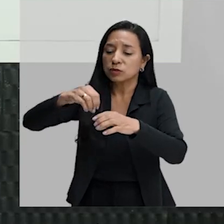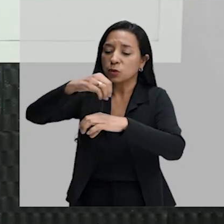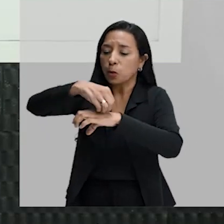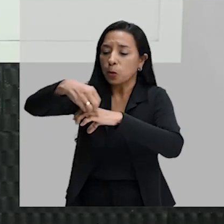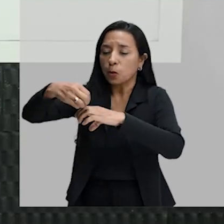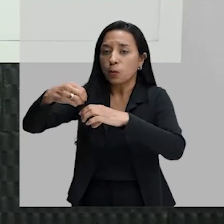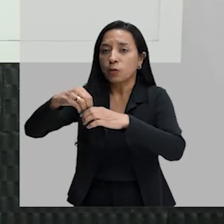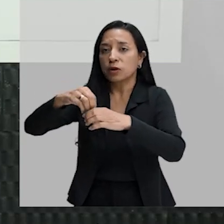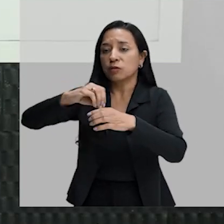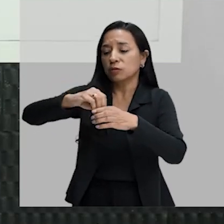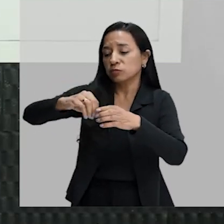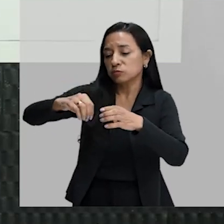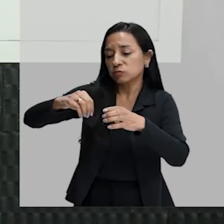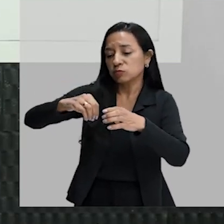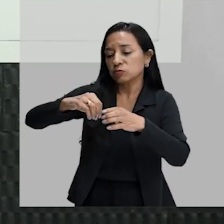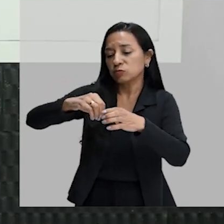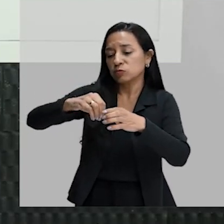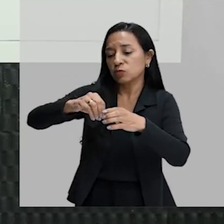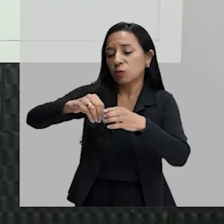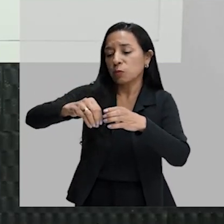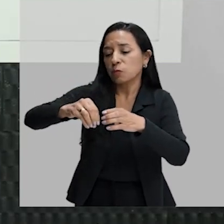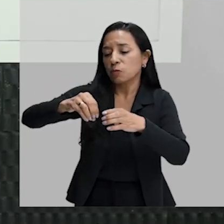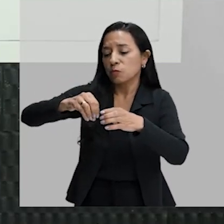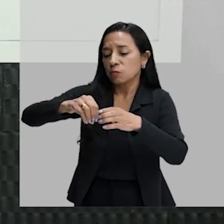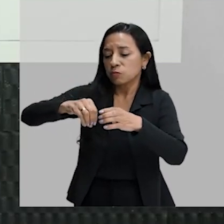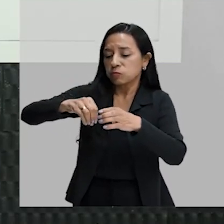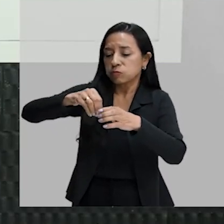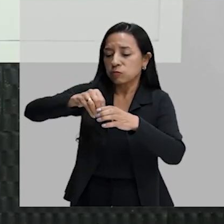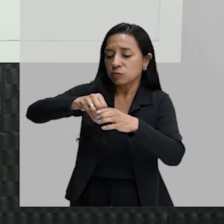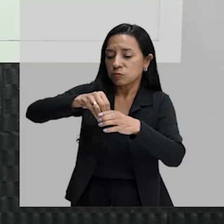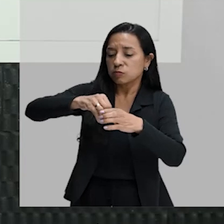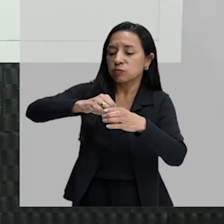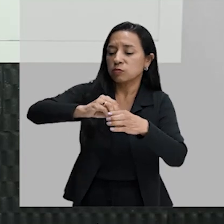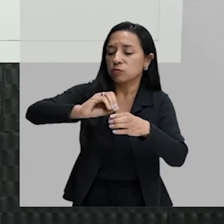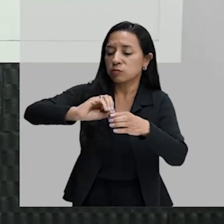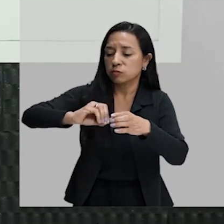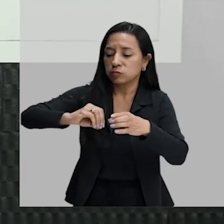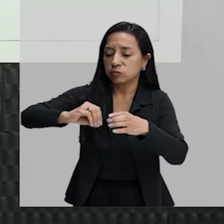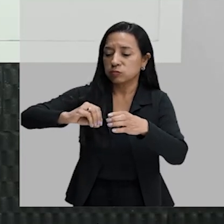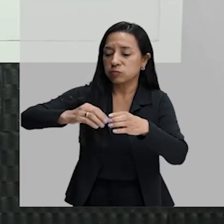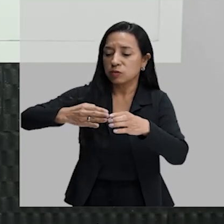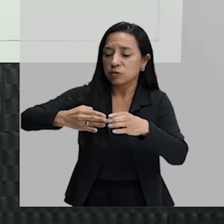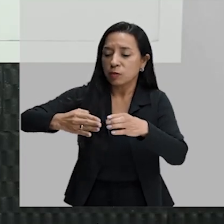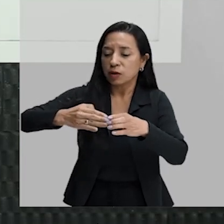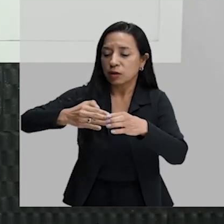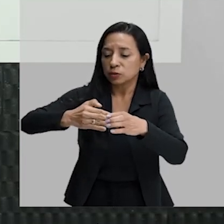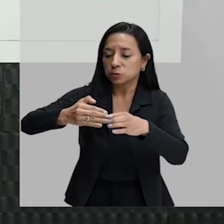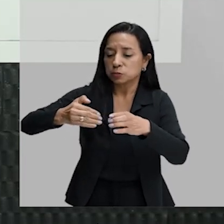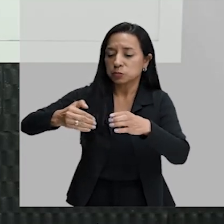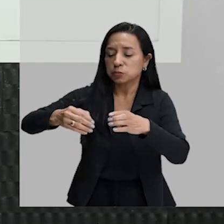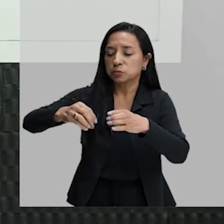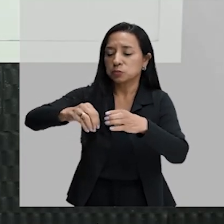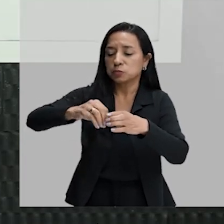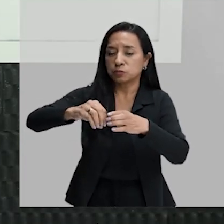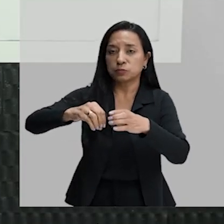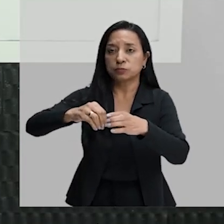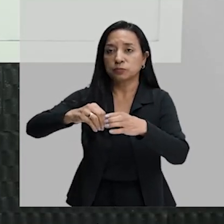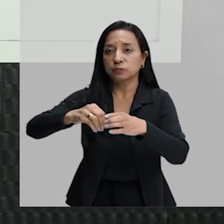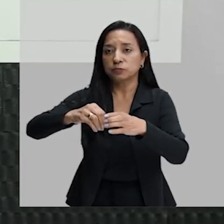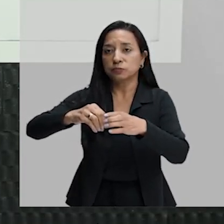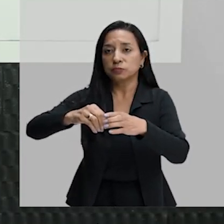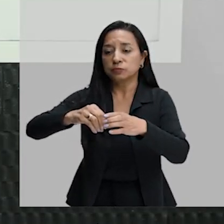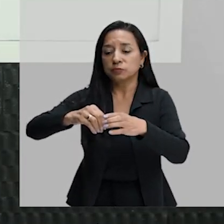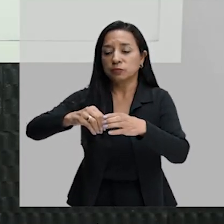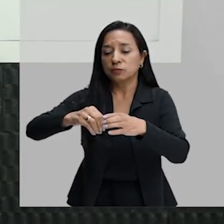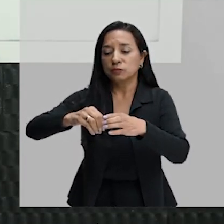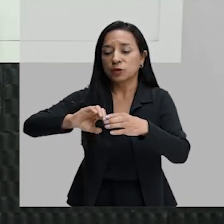ficaram aqui mais distanciadas umas das outras, né, aqui neste líquido. Então